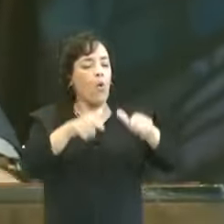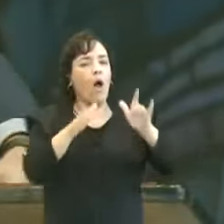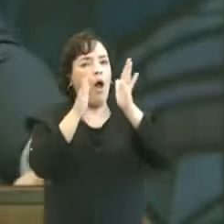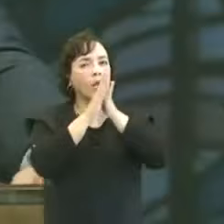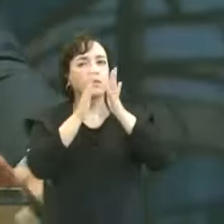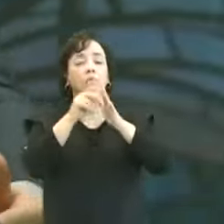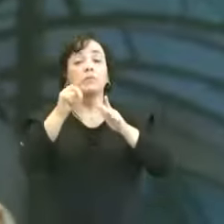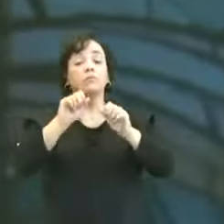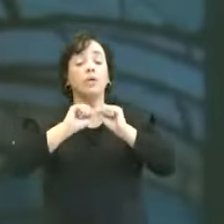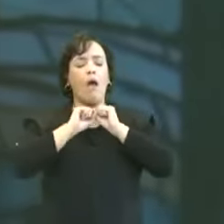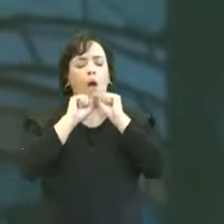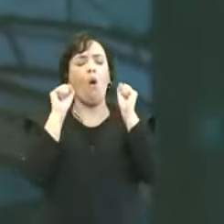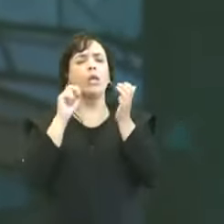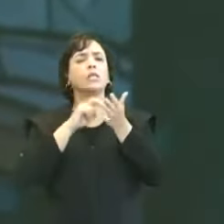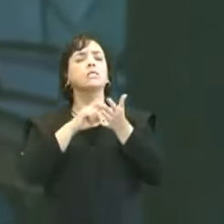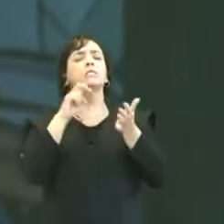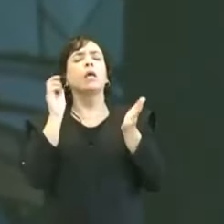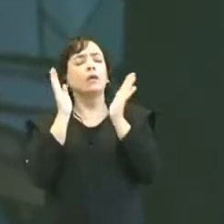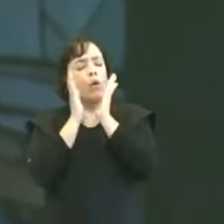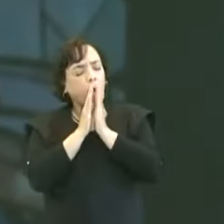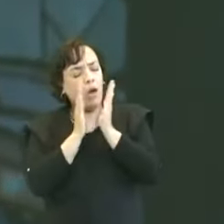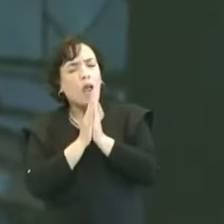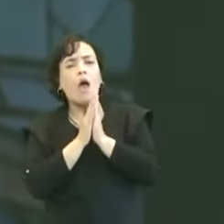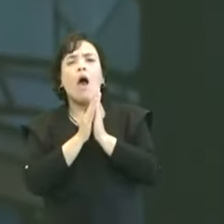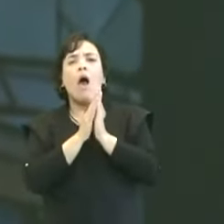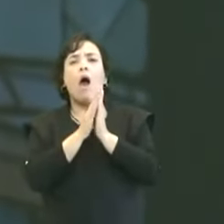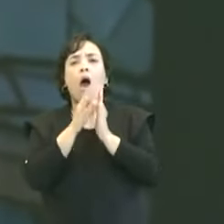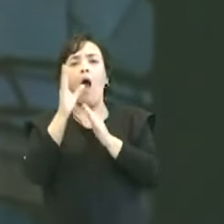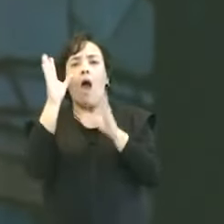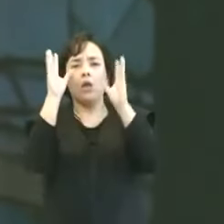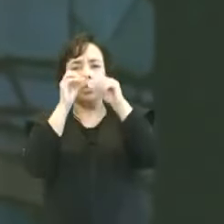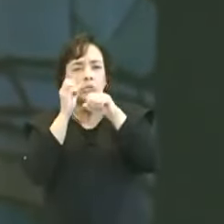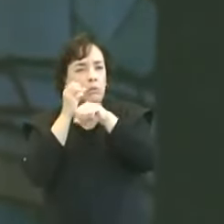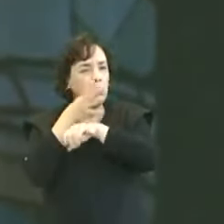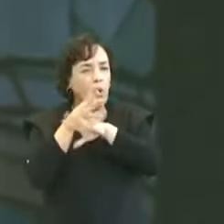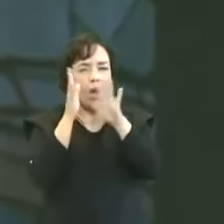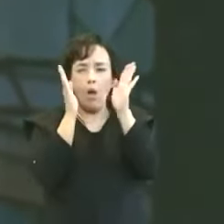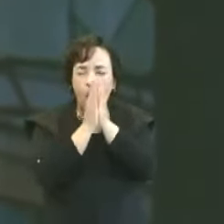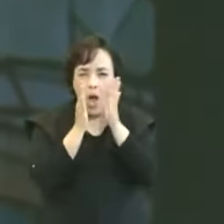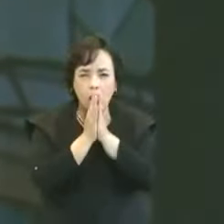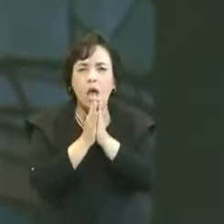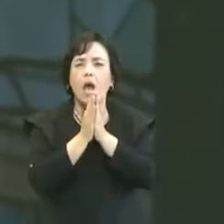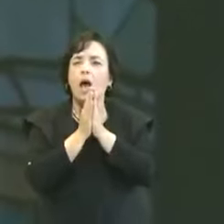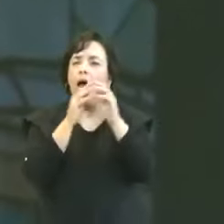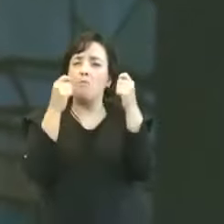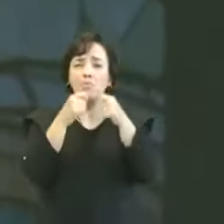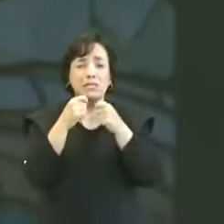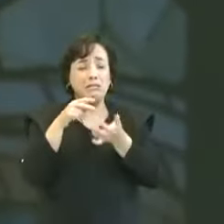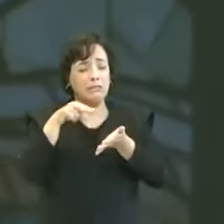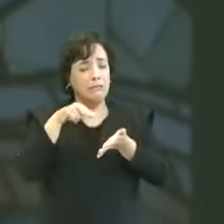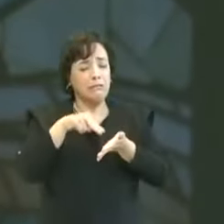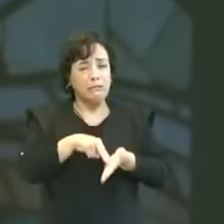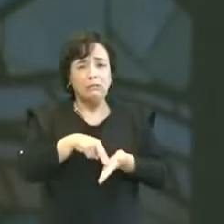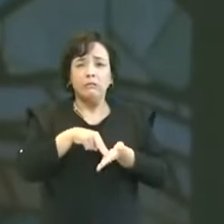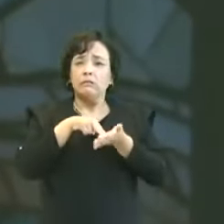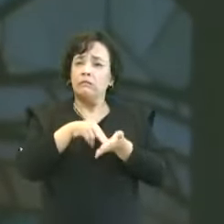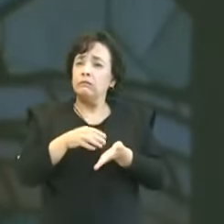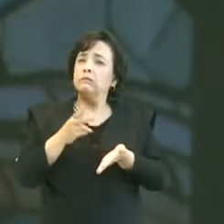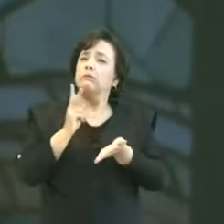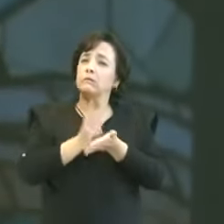cedo para orar, ou ir dormir mais tarde para orar, se você falar de Deus para os